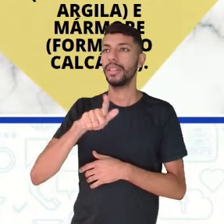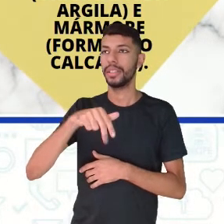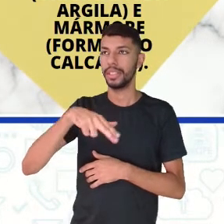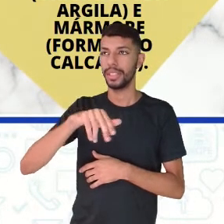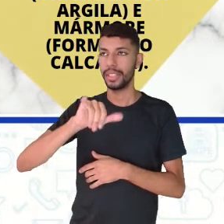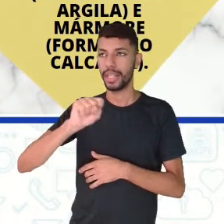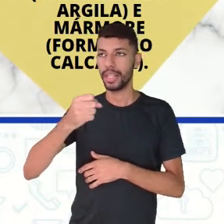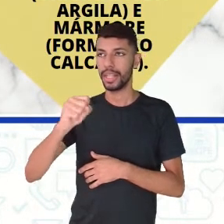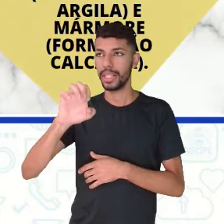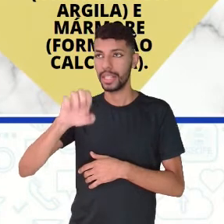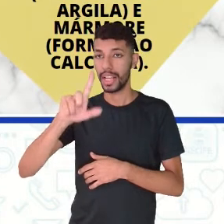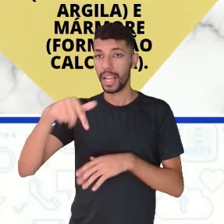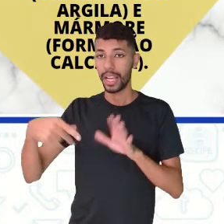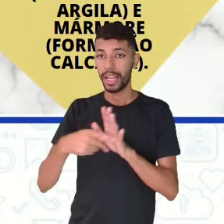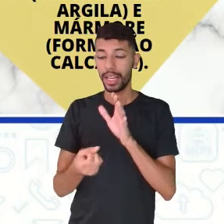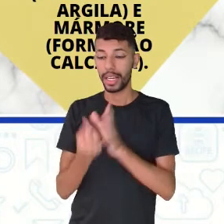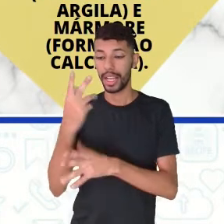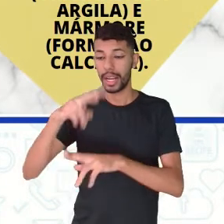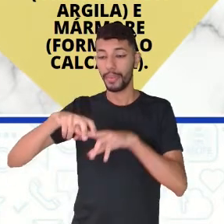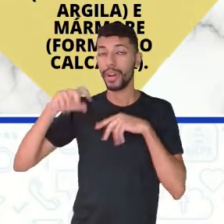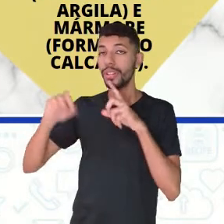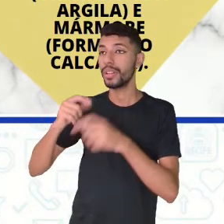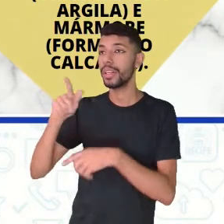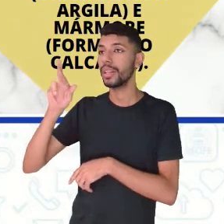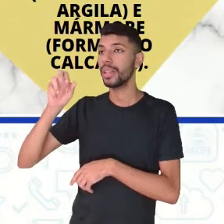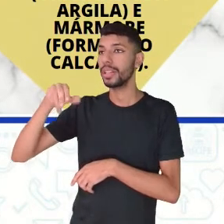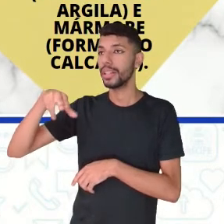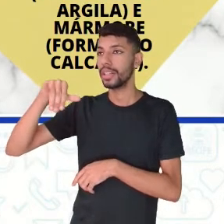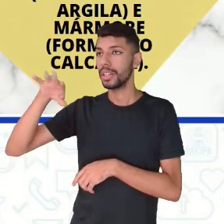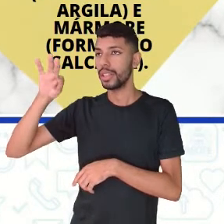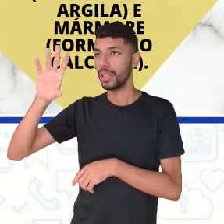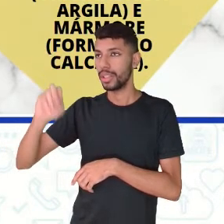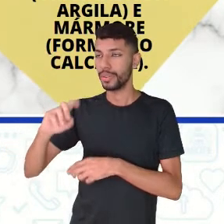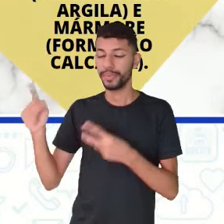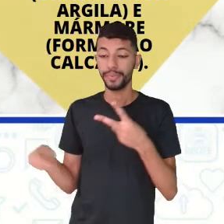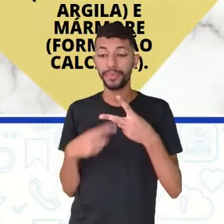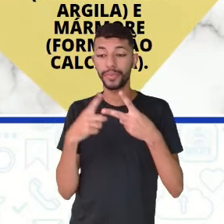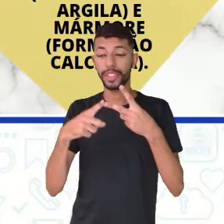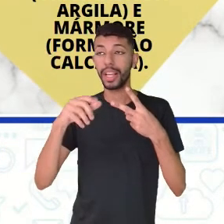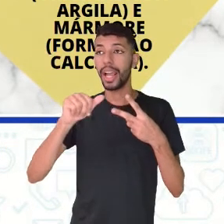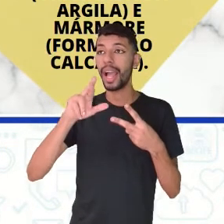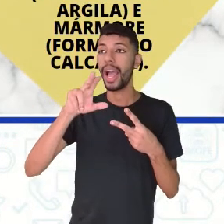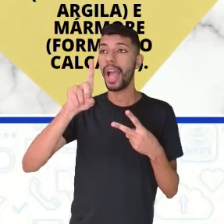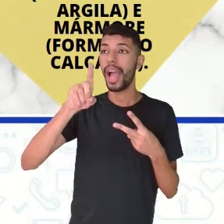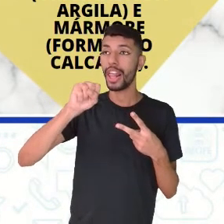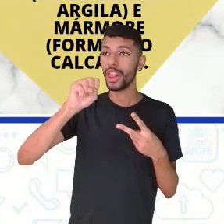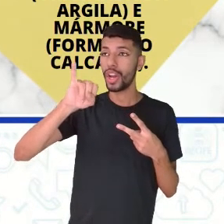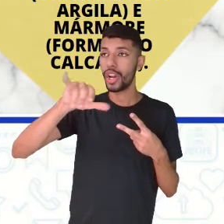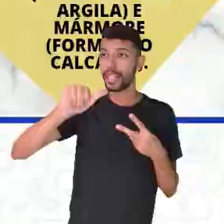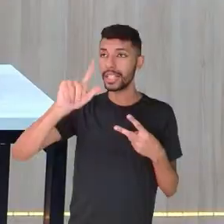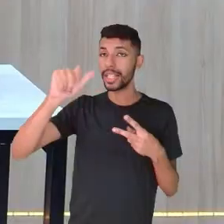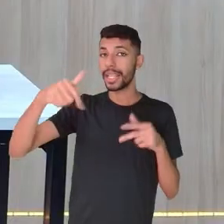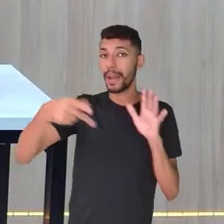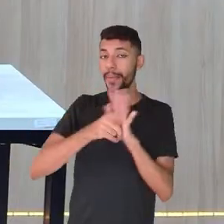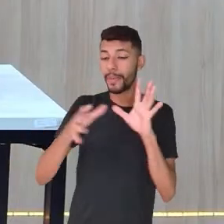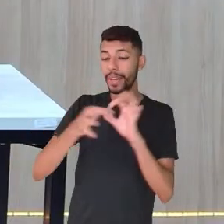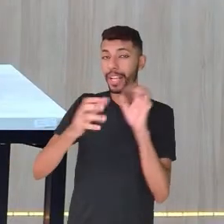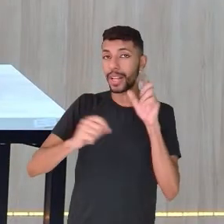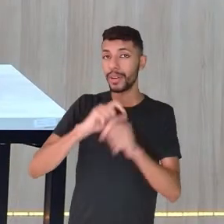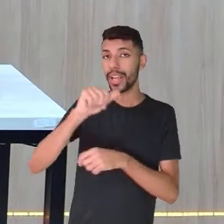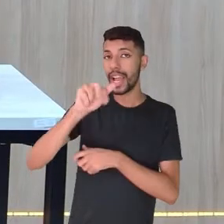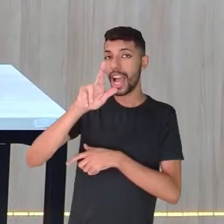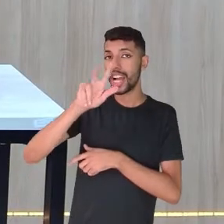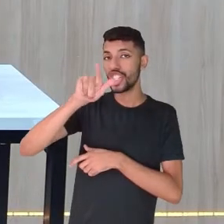do granito, através de pressão e temperatura. A ardósia, né, que é originada da argila,